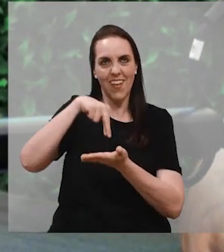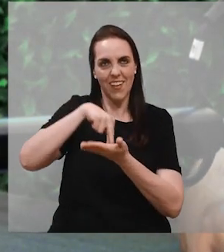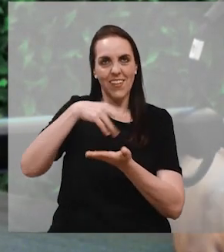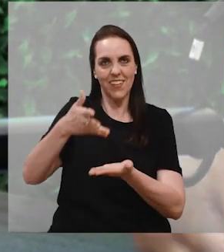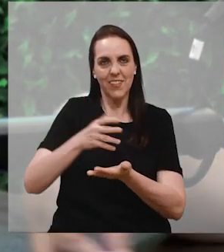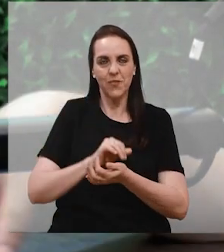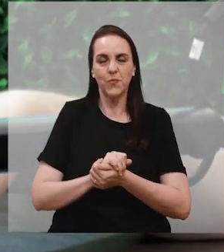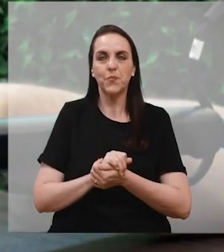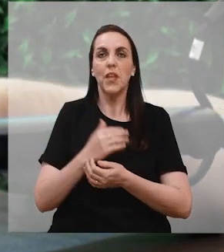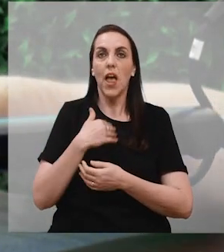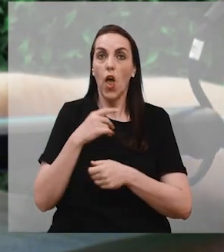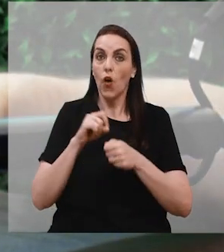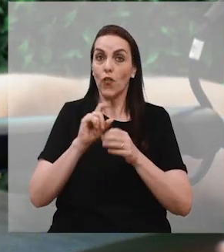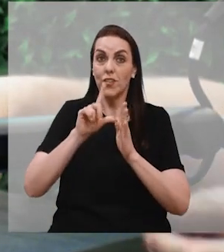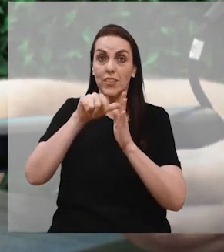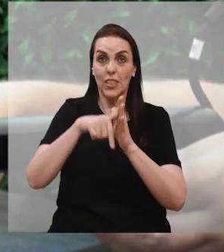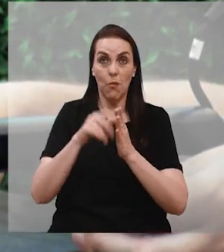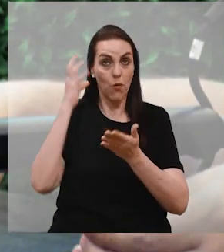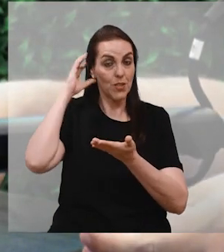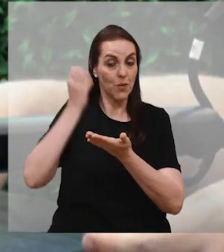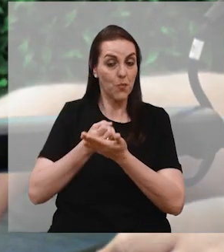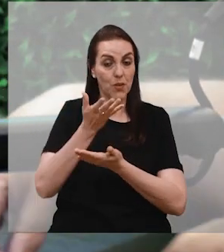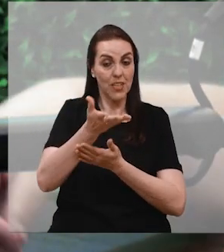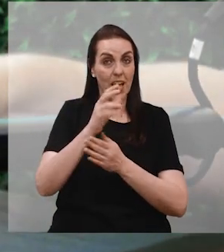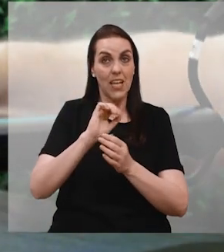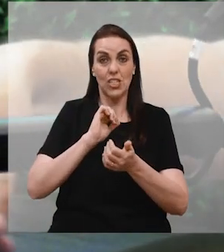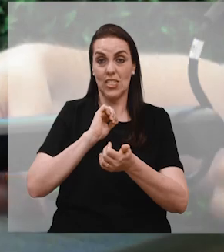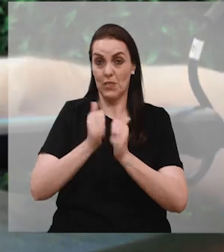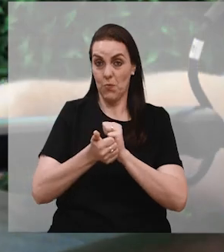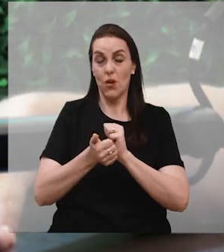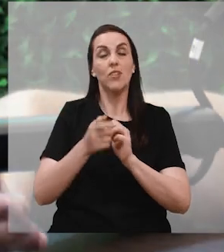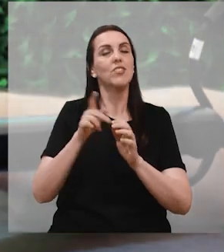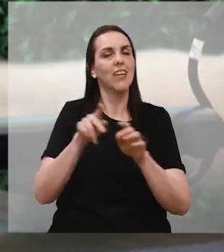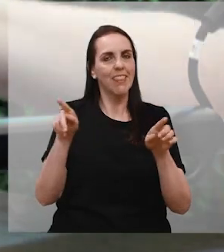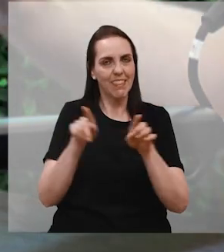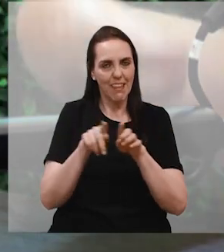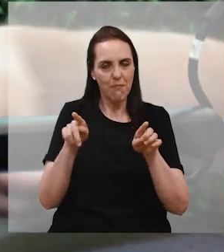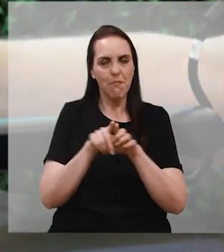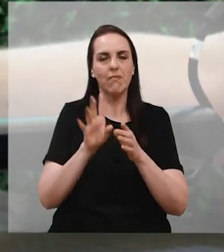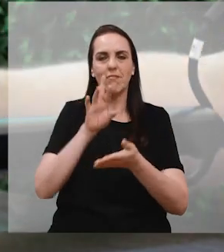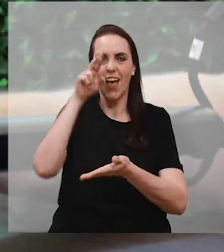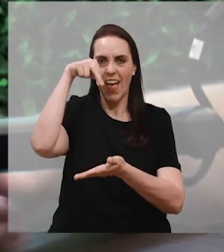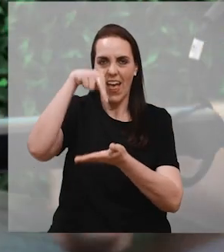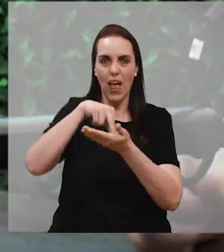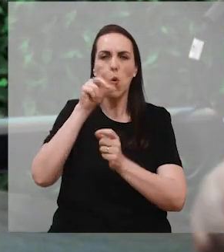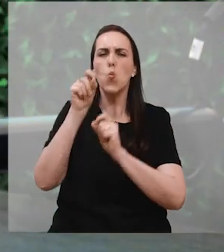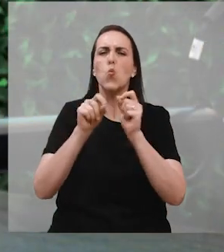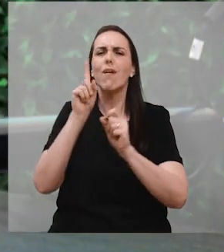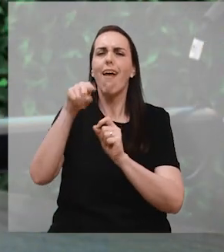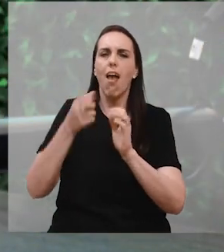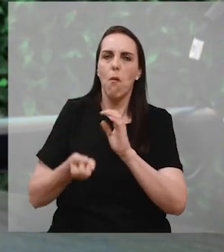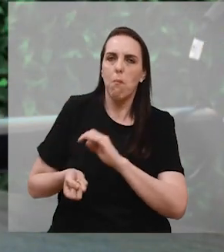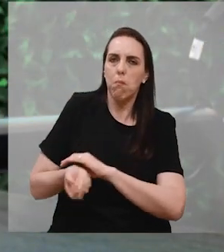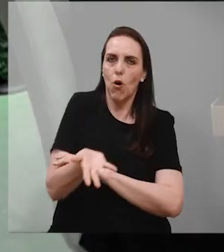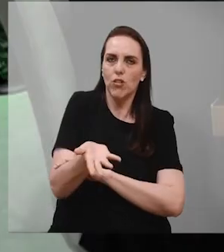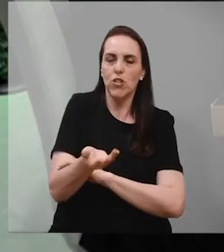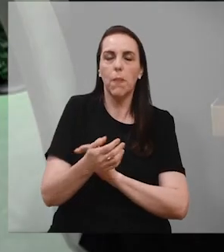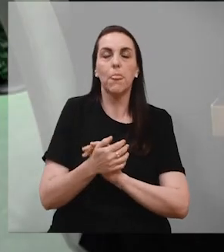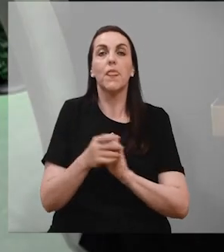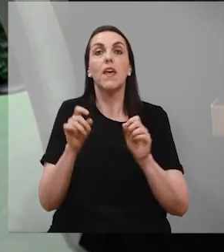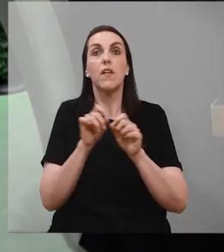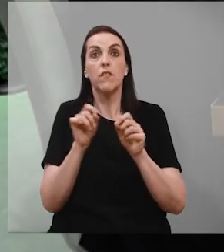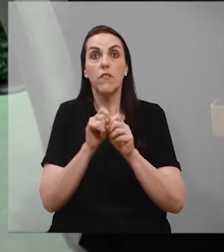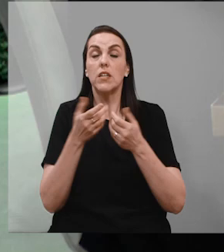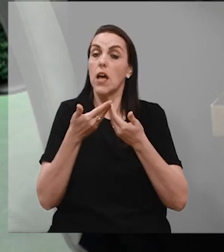essa realidade. E eu fiz depois o podcast de esporte que a gente pode falar depois. A gente trouxe essa realidade do que é a Bocha, né?